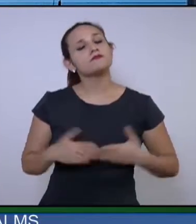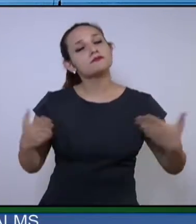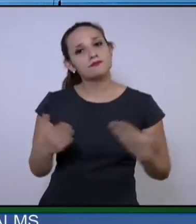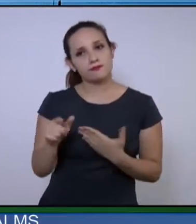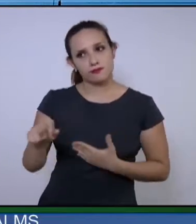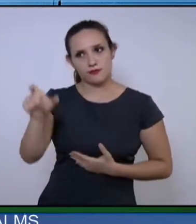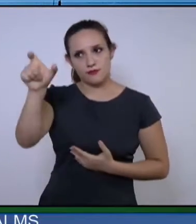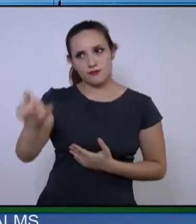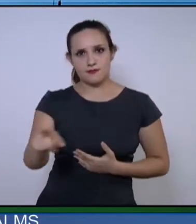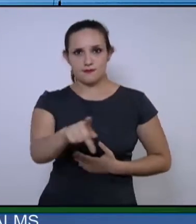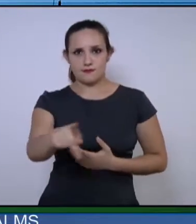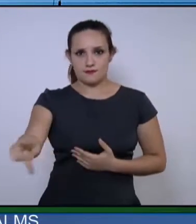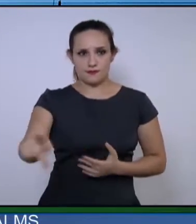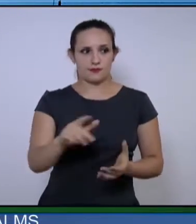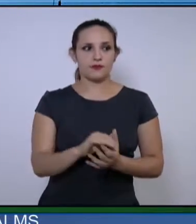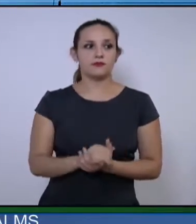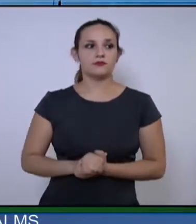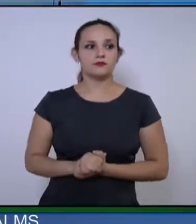Senhor presidente,